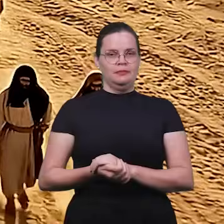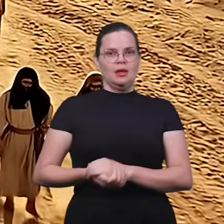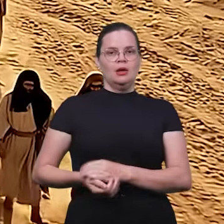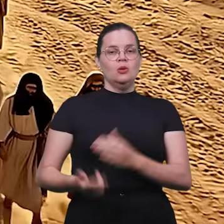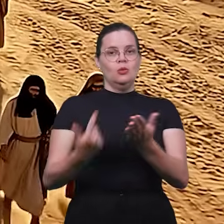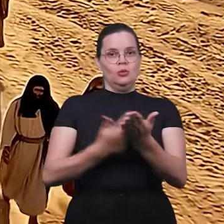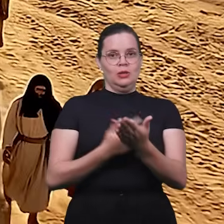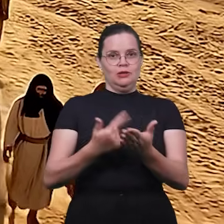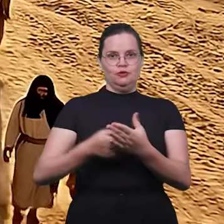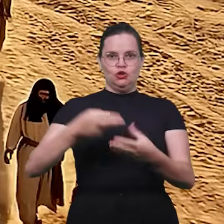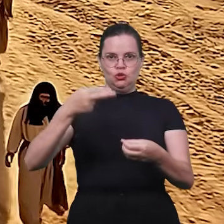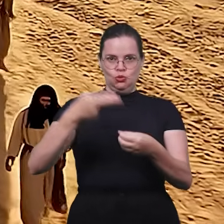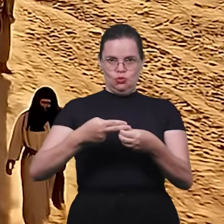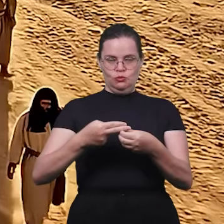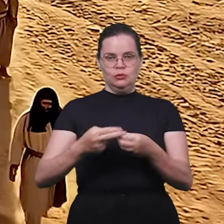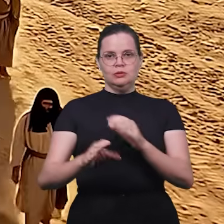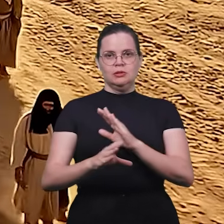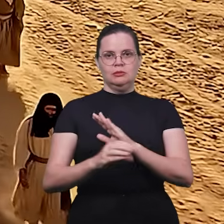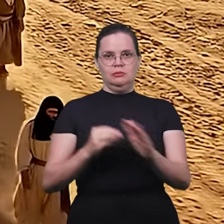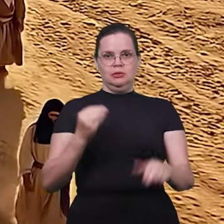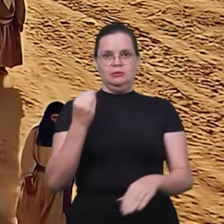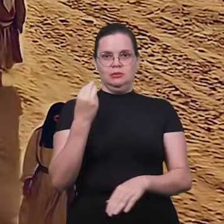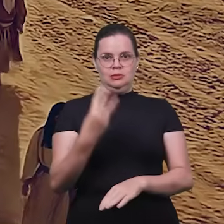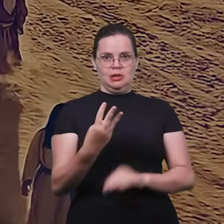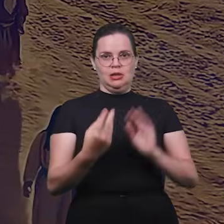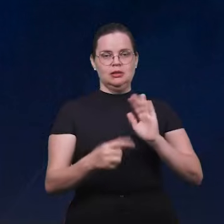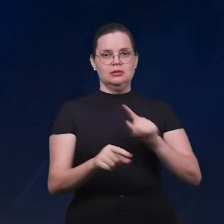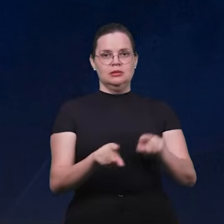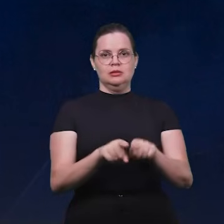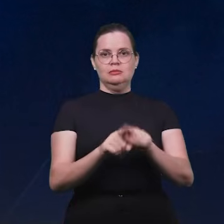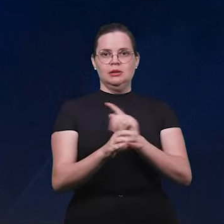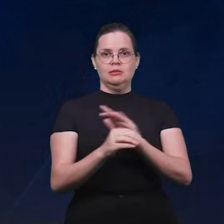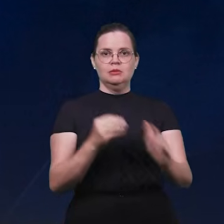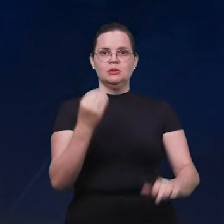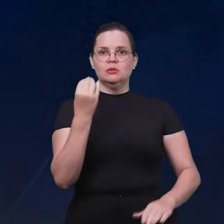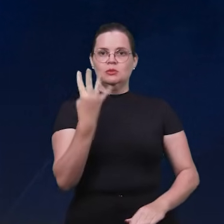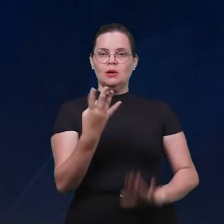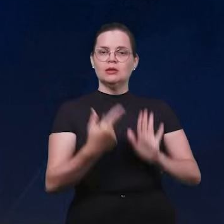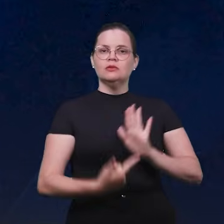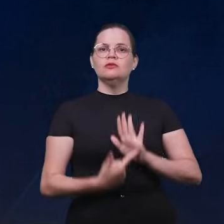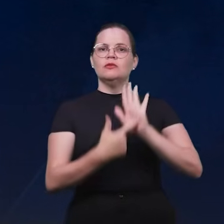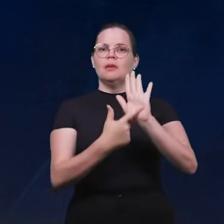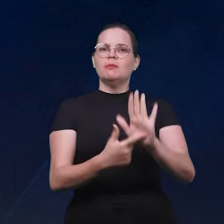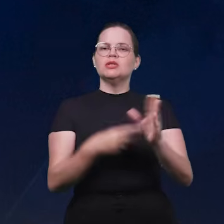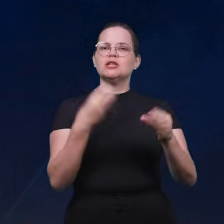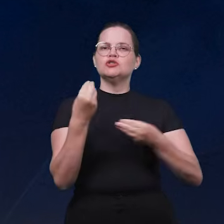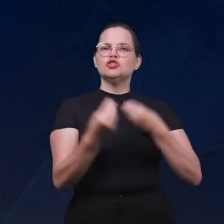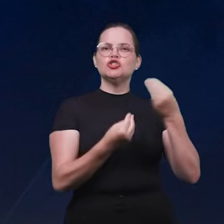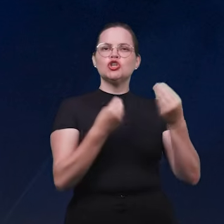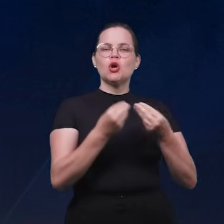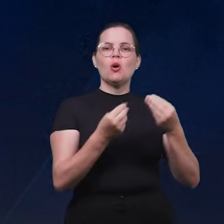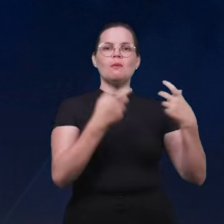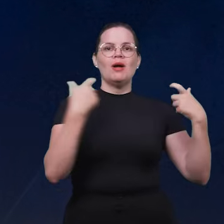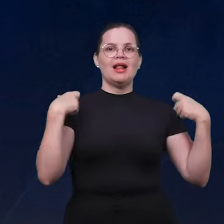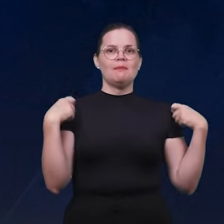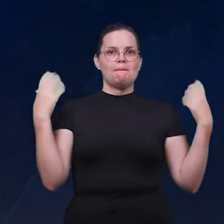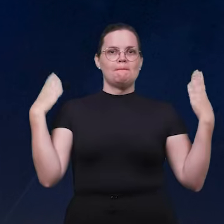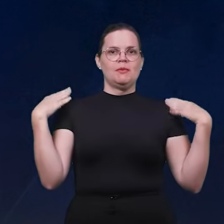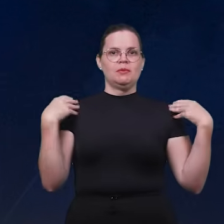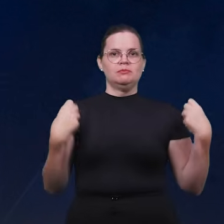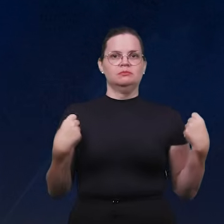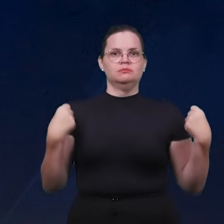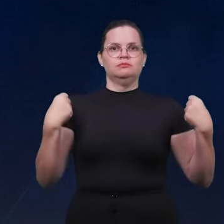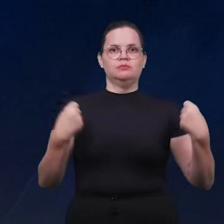terceiro livro da Bíblia, nós vamos encontrar ali a forma como Deus orientou o transporte daquela estrutura, que